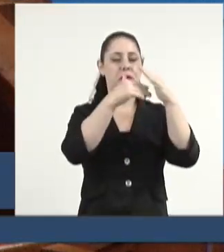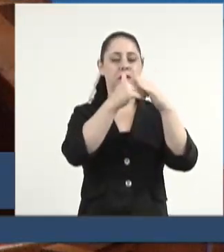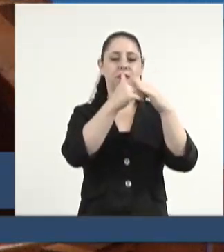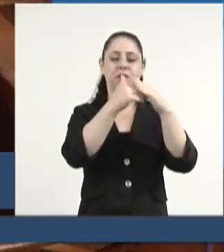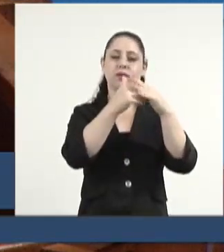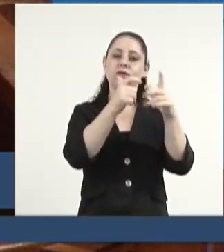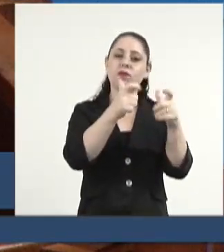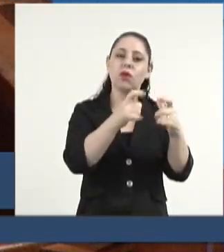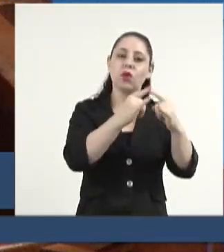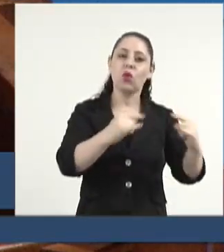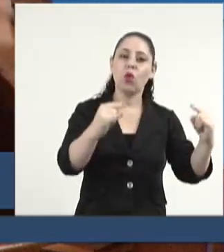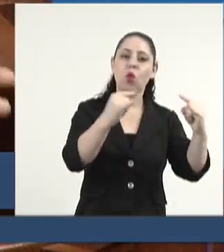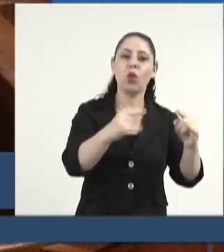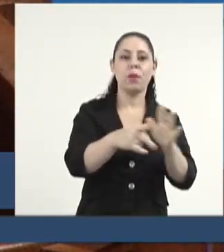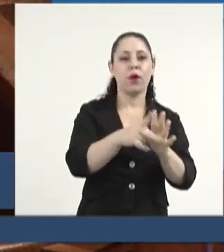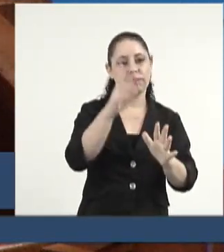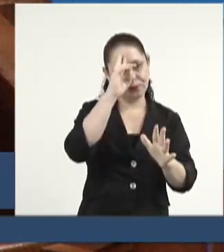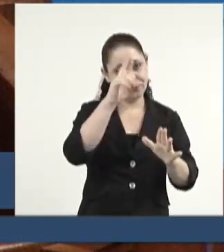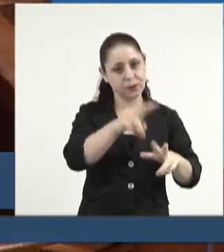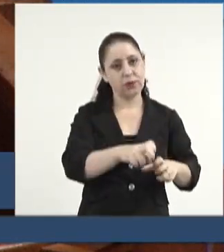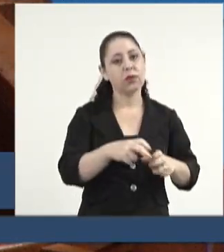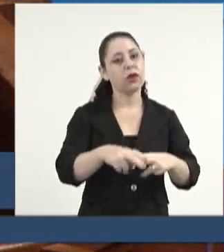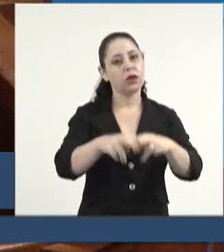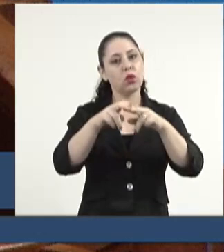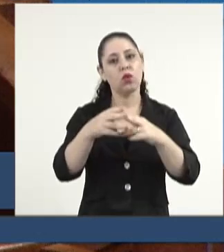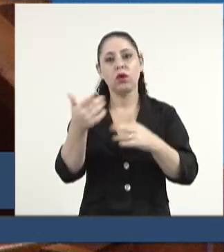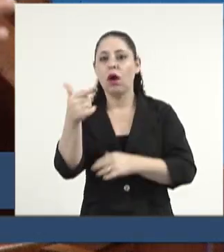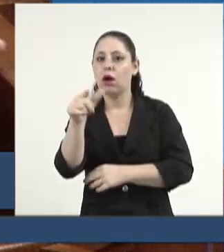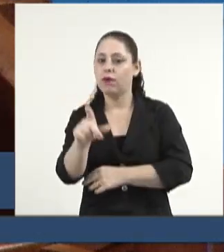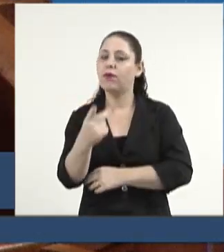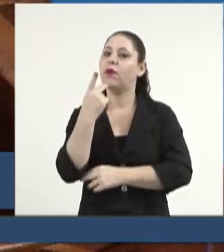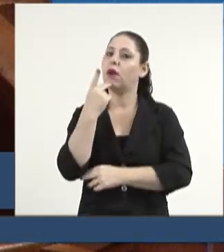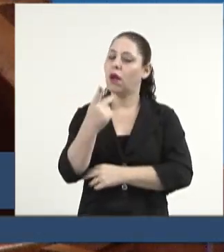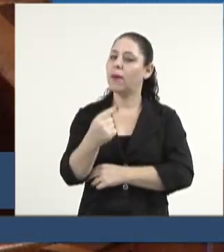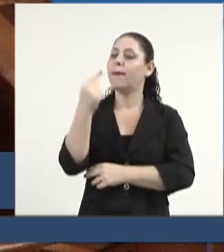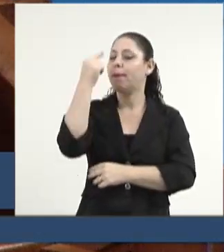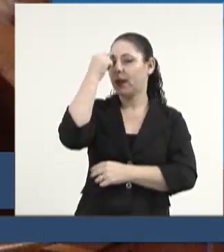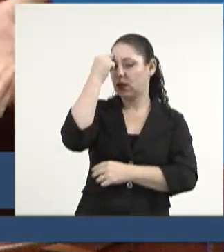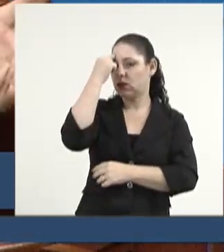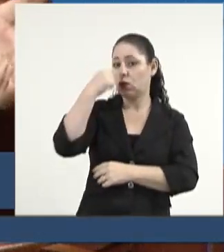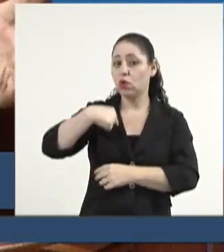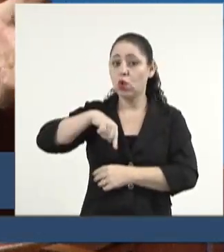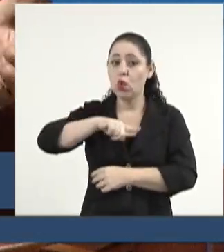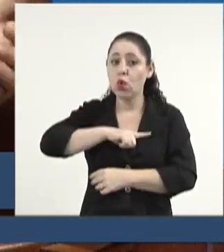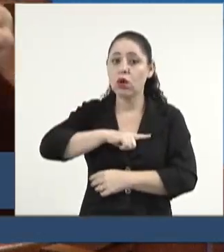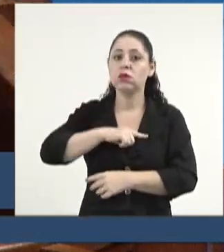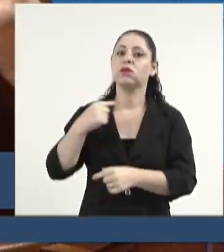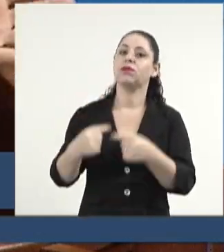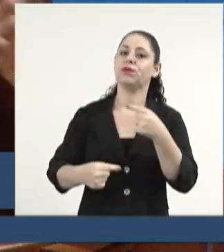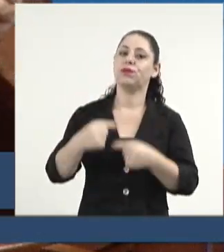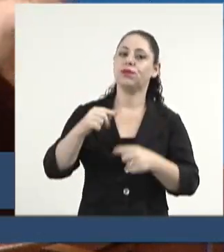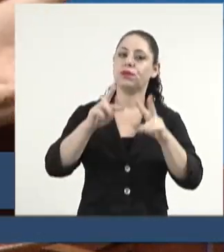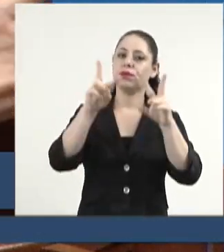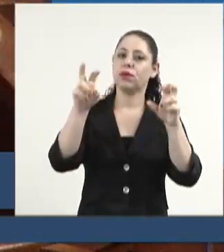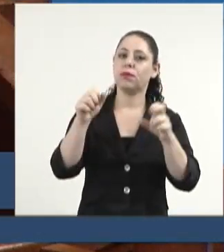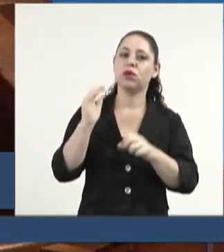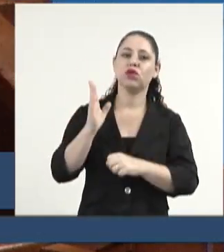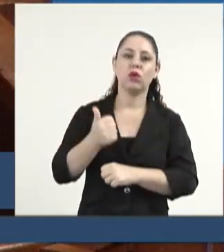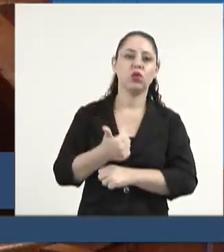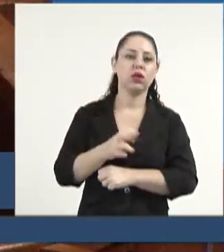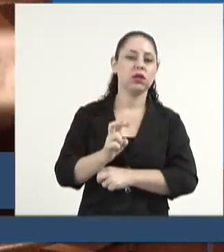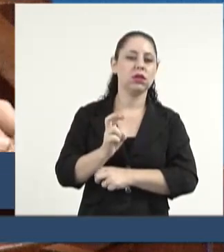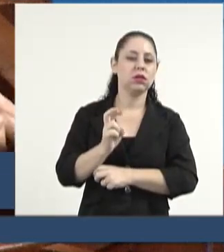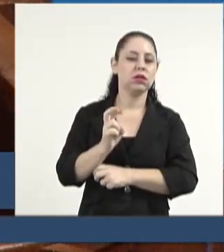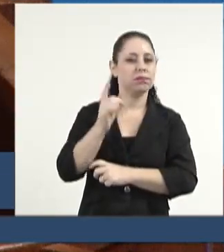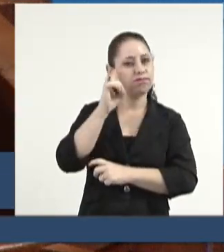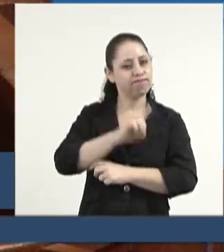nos assentamentos rurais. Por isso, eu venho aqui mais uma vez, eu acho que nós estamos na discussão desse assunto já há uns 15